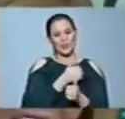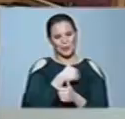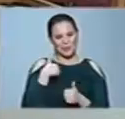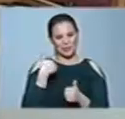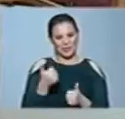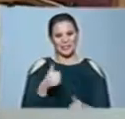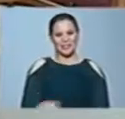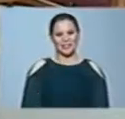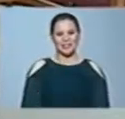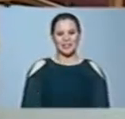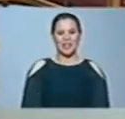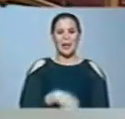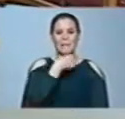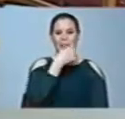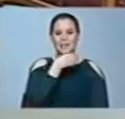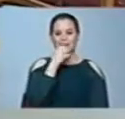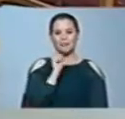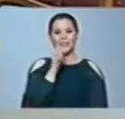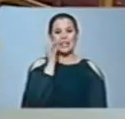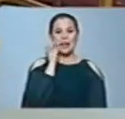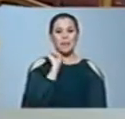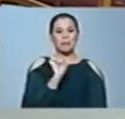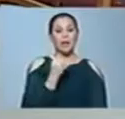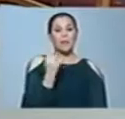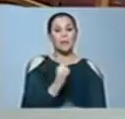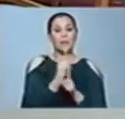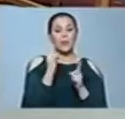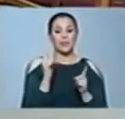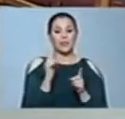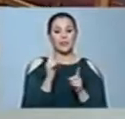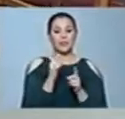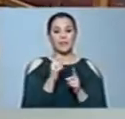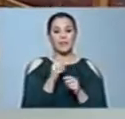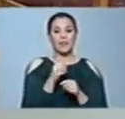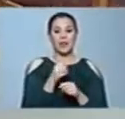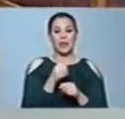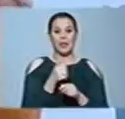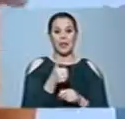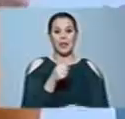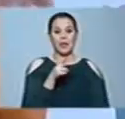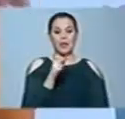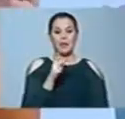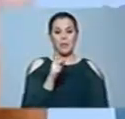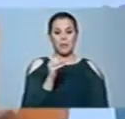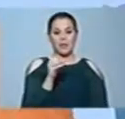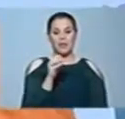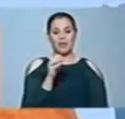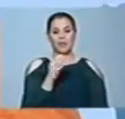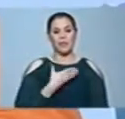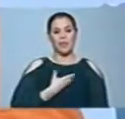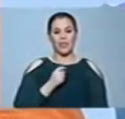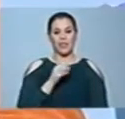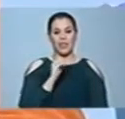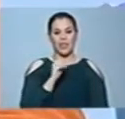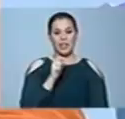de carini mas sérgio utilizada no bosque braço do outro não eu